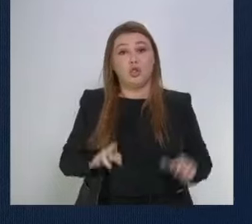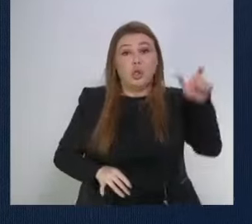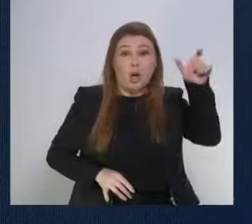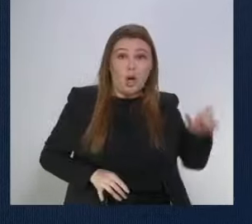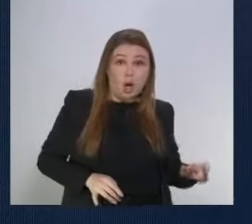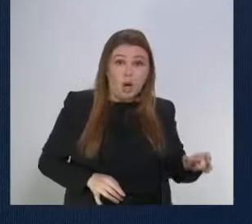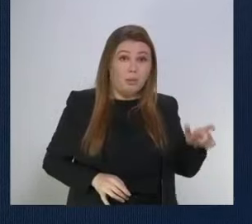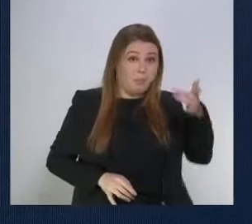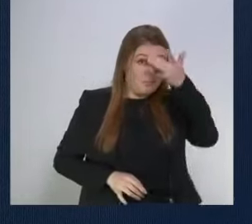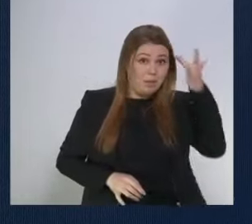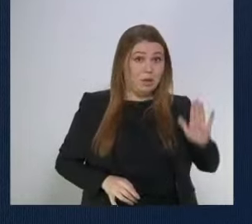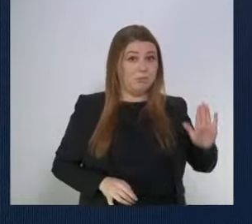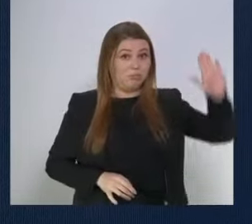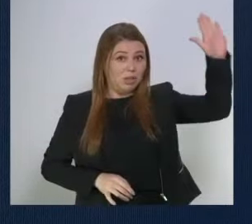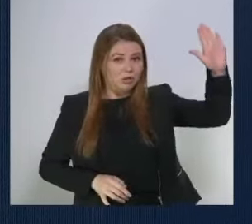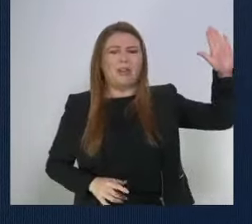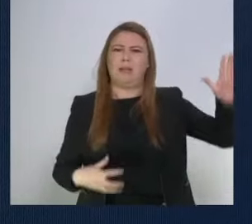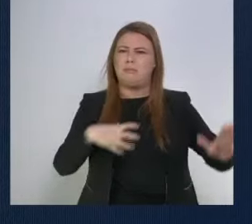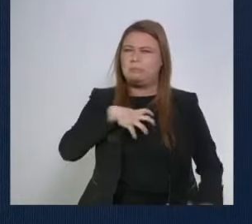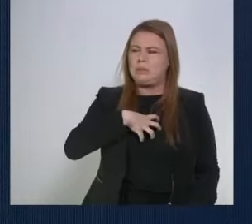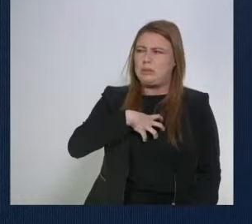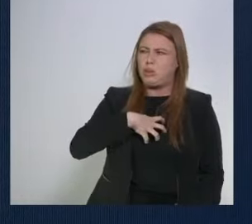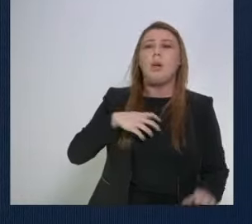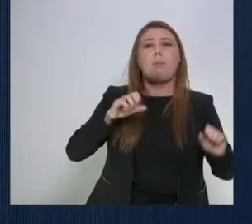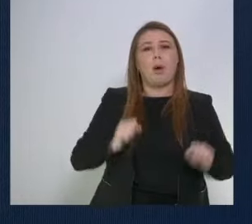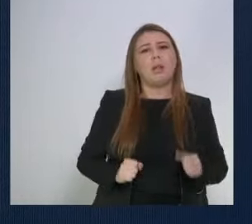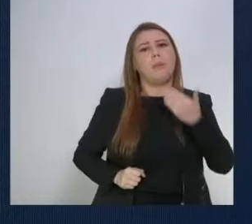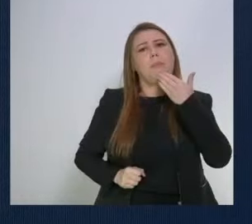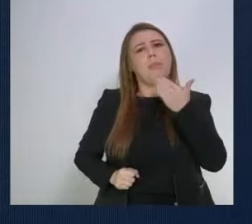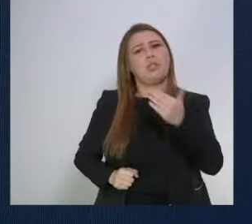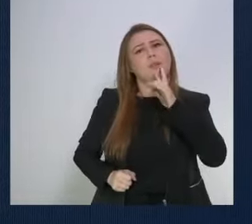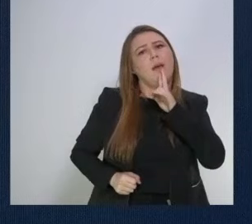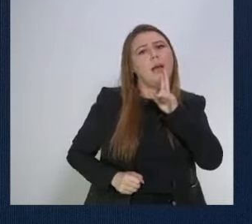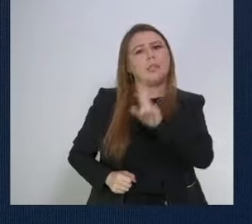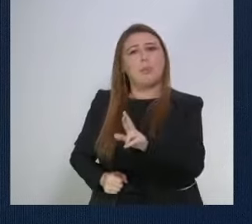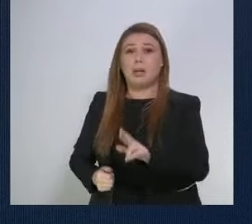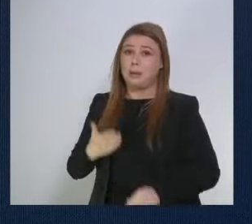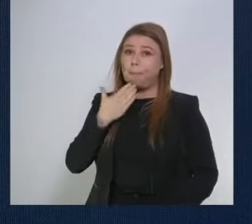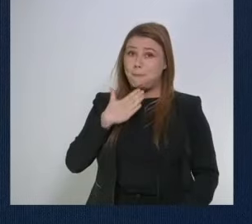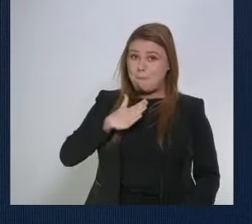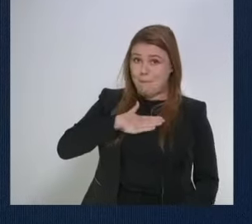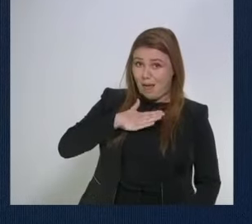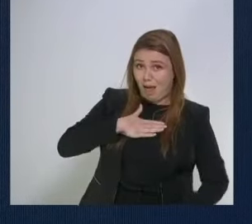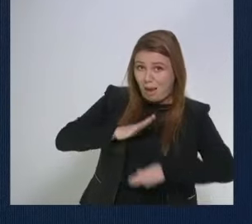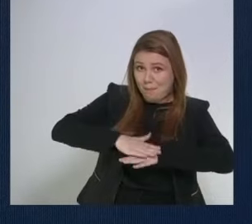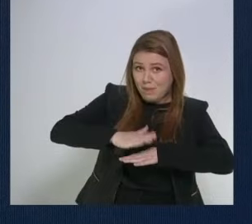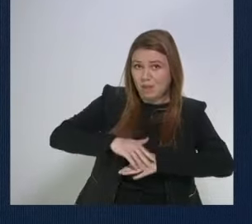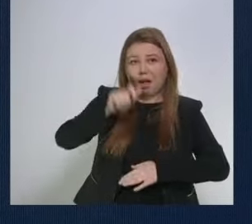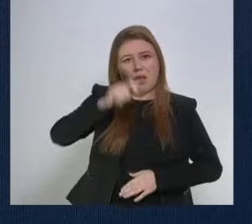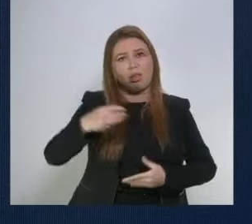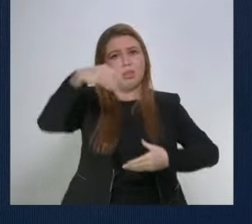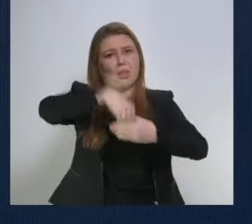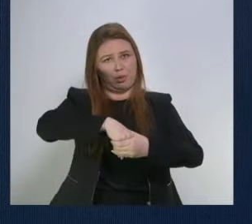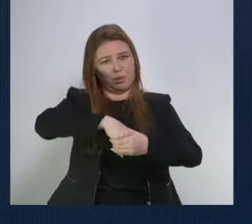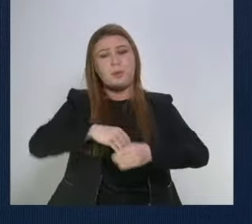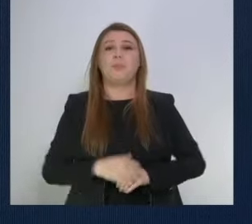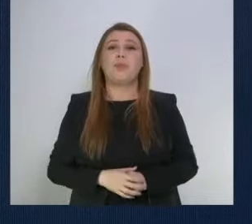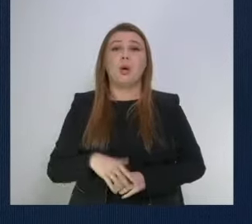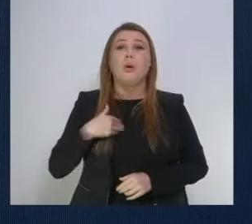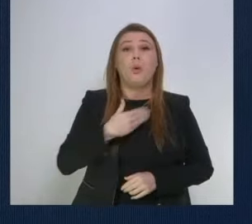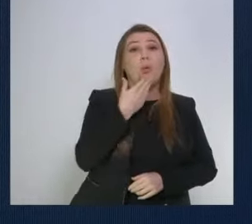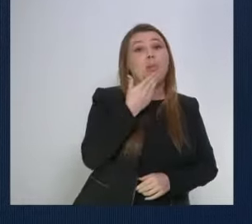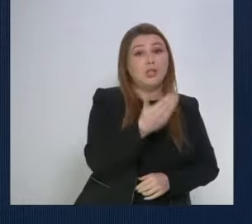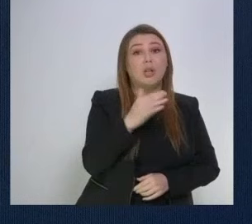sentir ofendido é quem pode solicitar esse direito de resposta diretamente para mim e aqui no nosso estúdio. O pedido será repassado